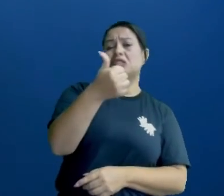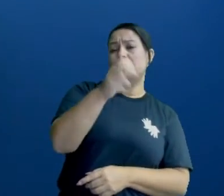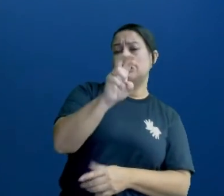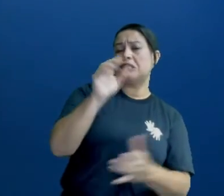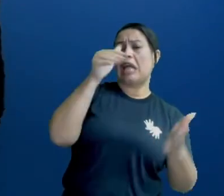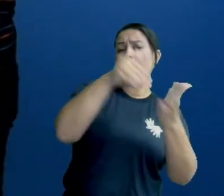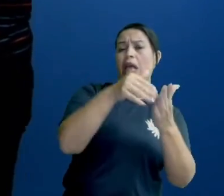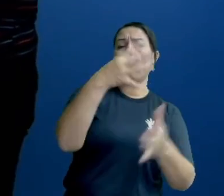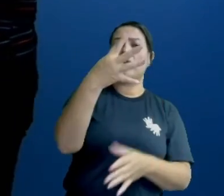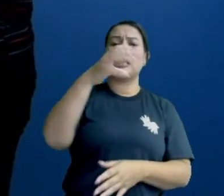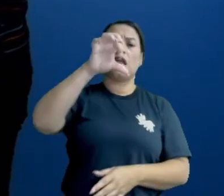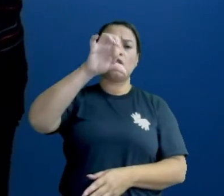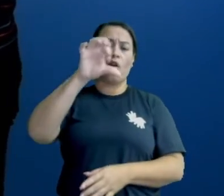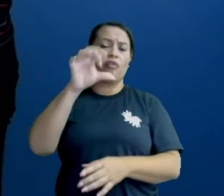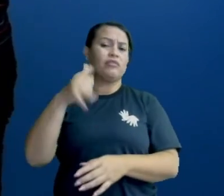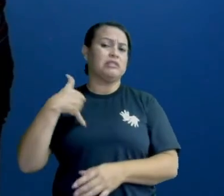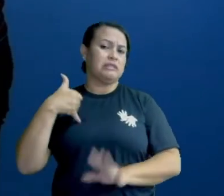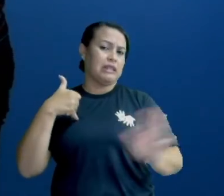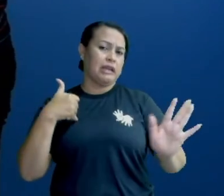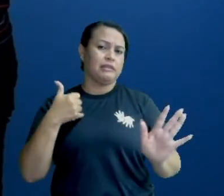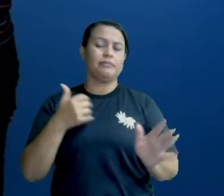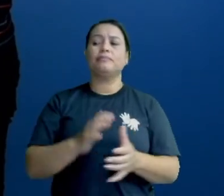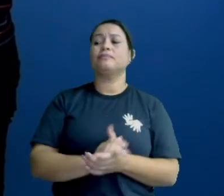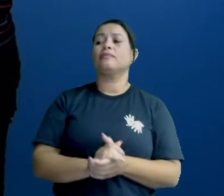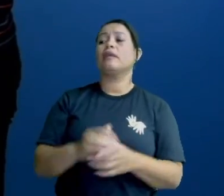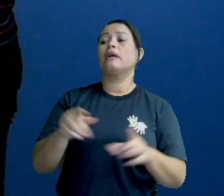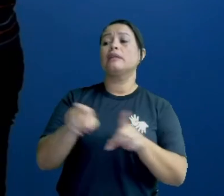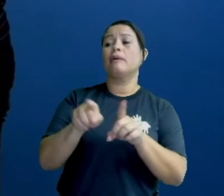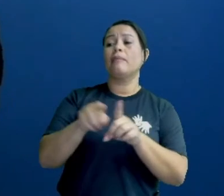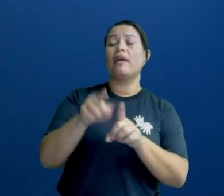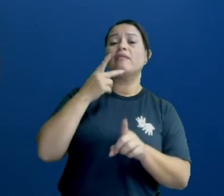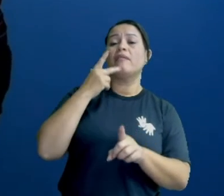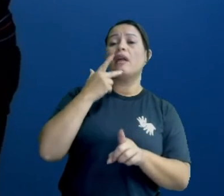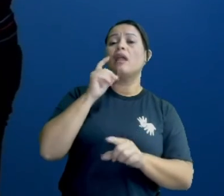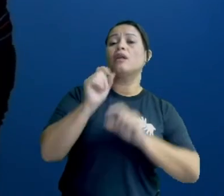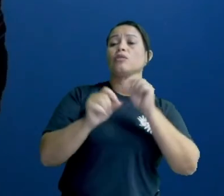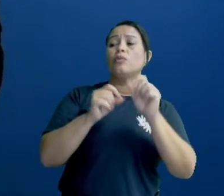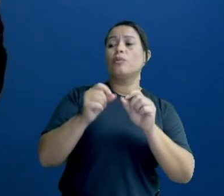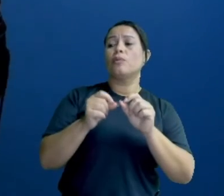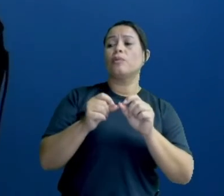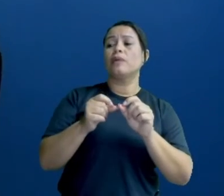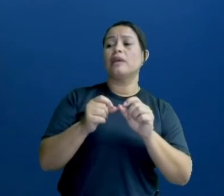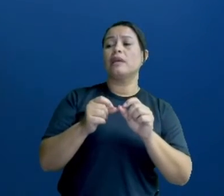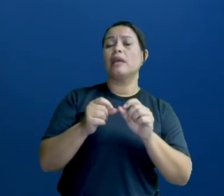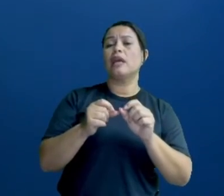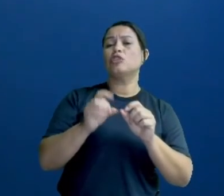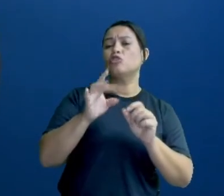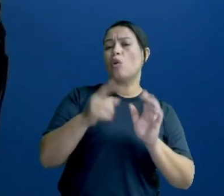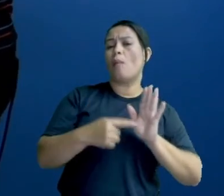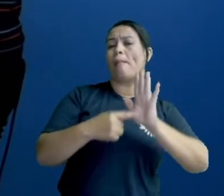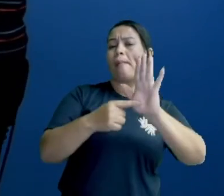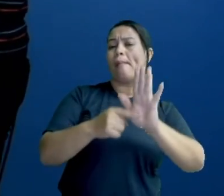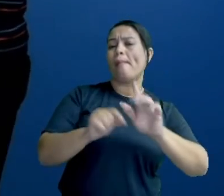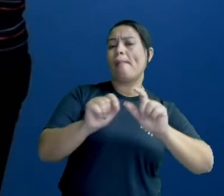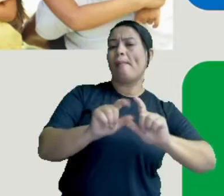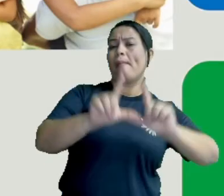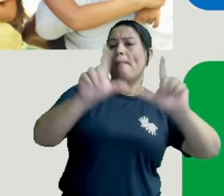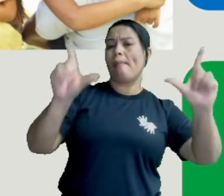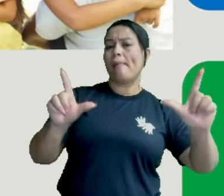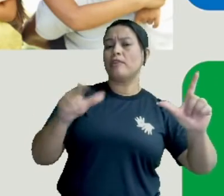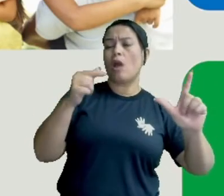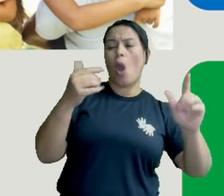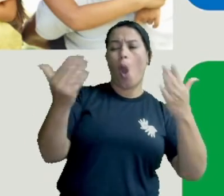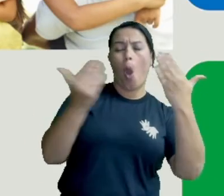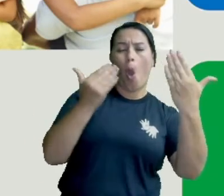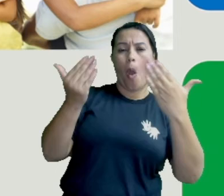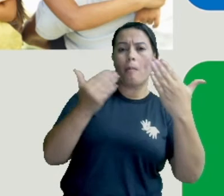anos aproximadamente, beleza? Também falando da taxa de fecundidade, eu trouxe aqui somente 2 imagens para você comparar, e isso